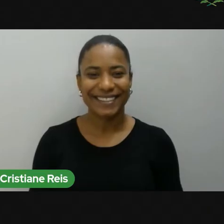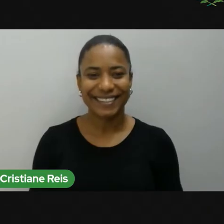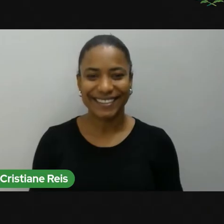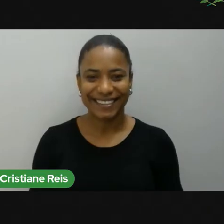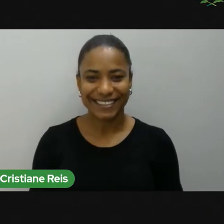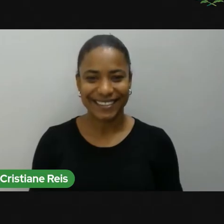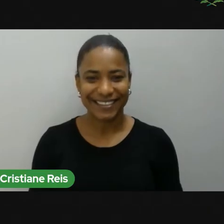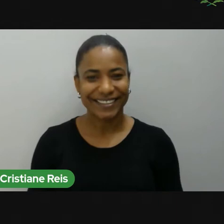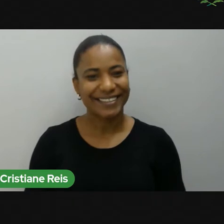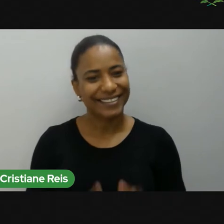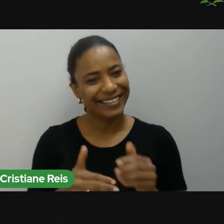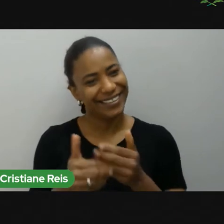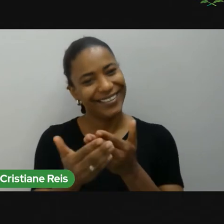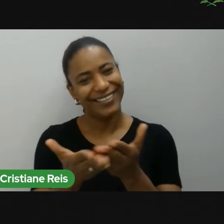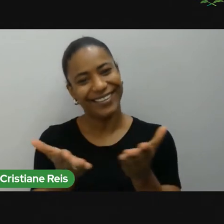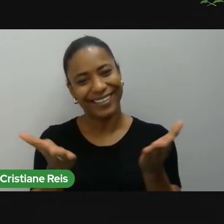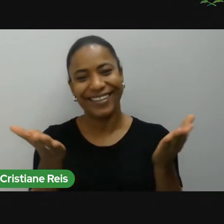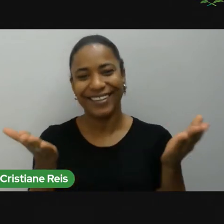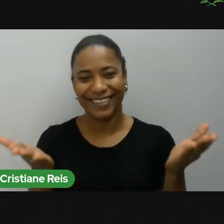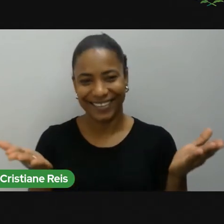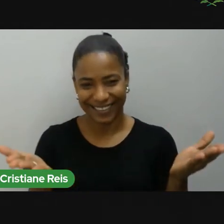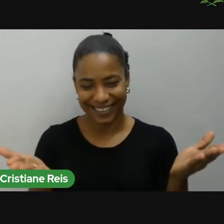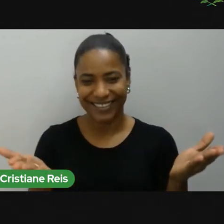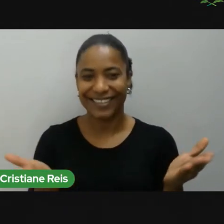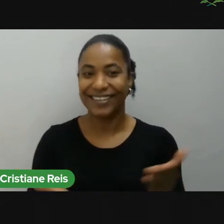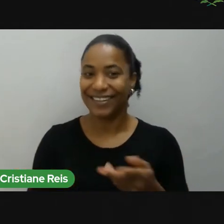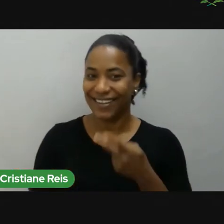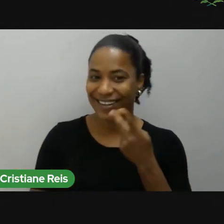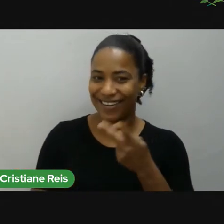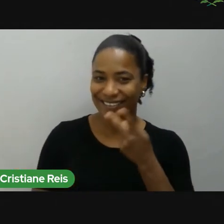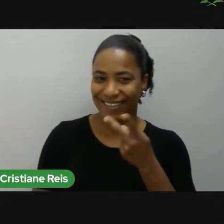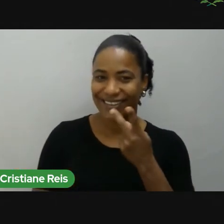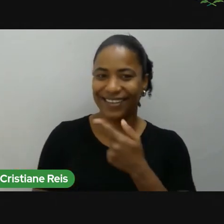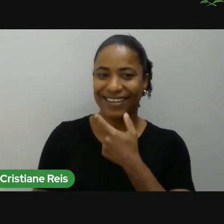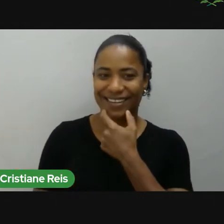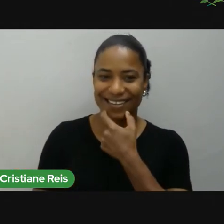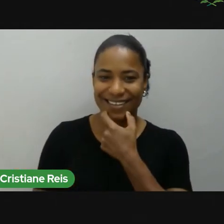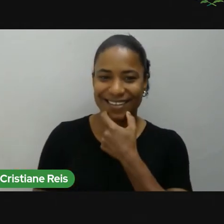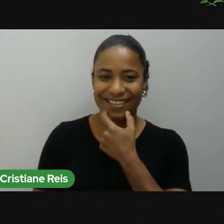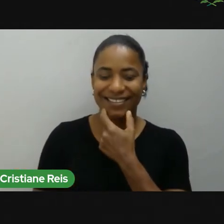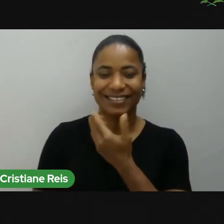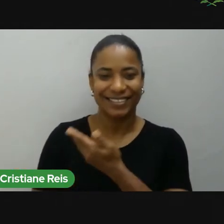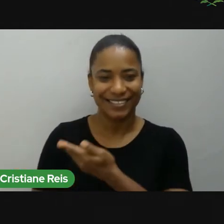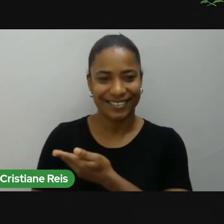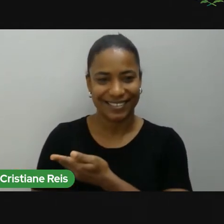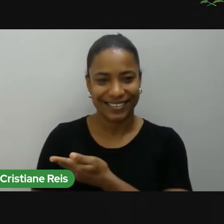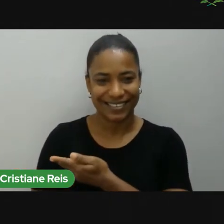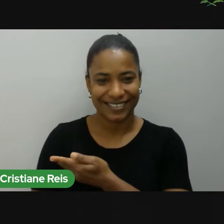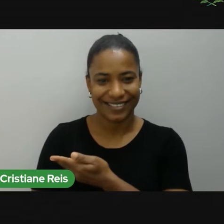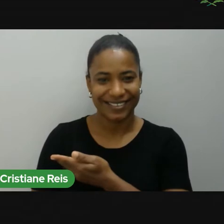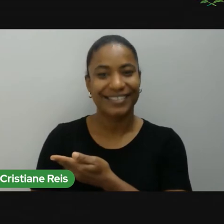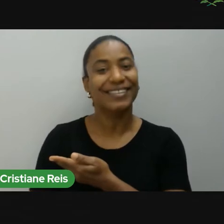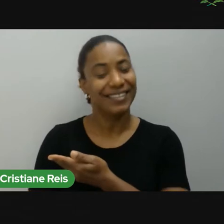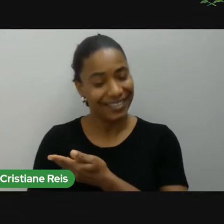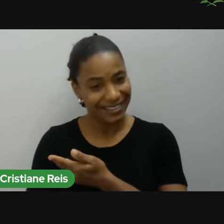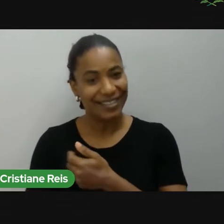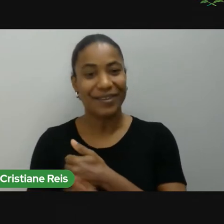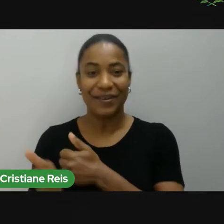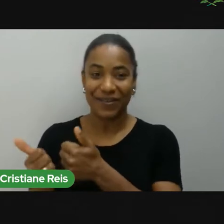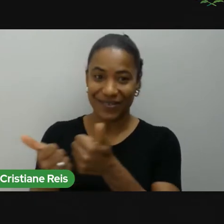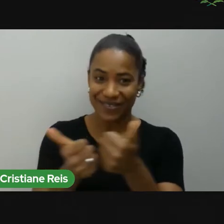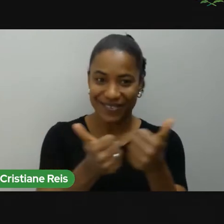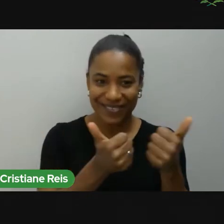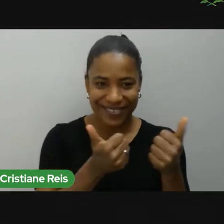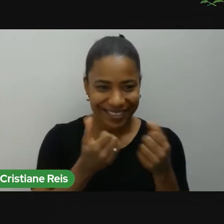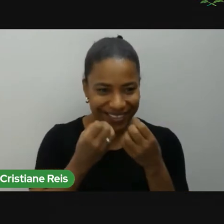Olá, estudantes! Como estão vocês? Olá, estudantes! Como vocês estão?